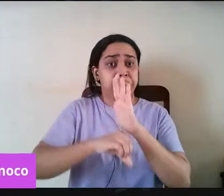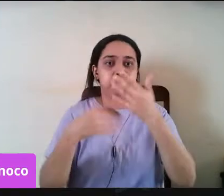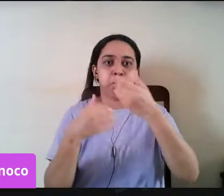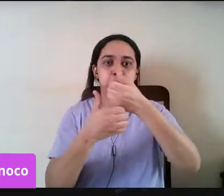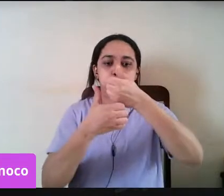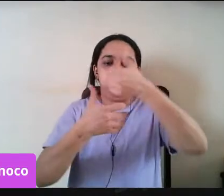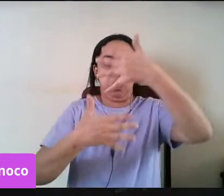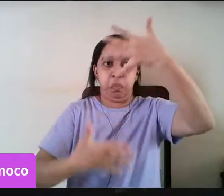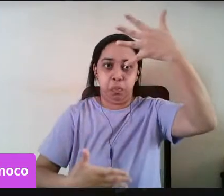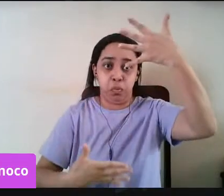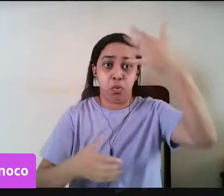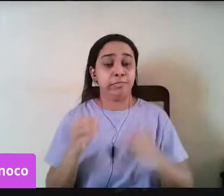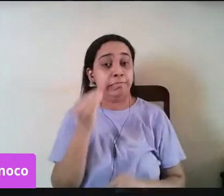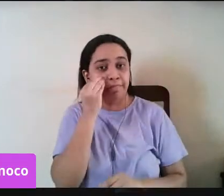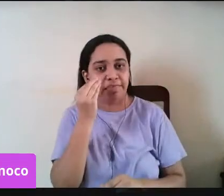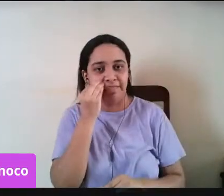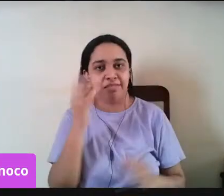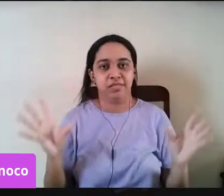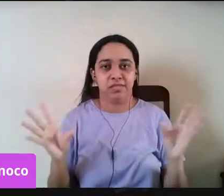nós resumimos